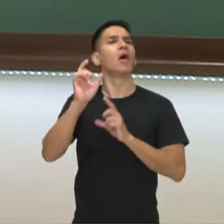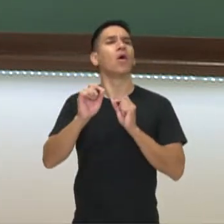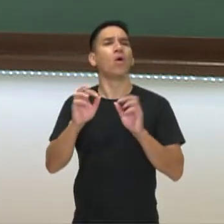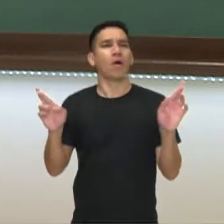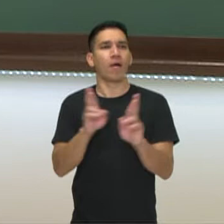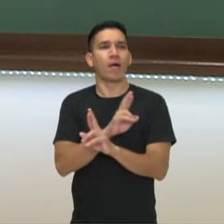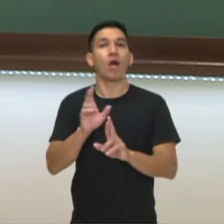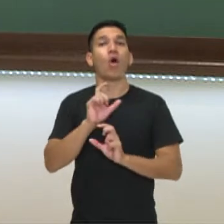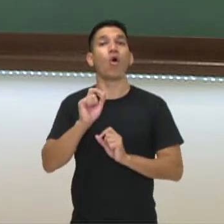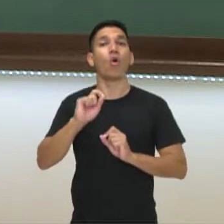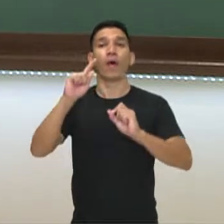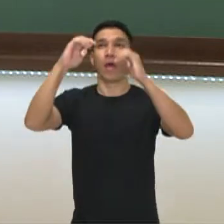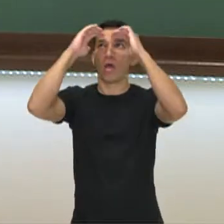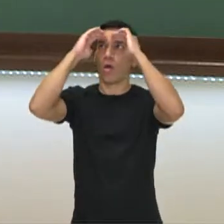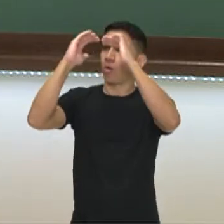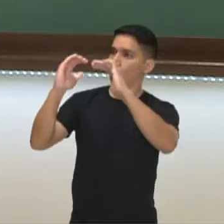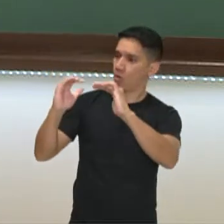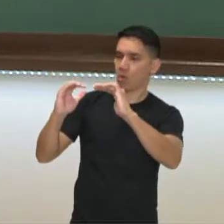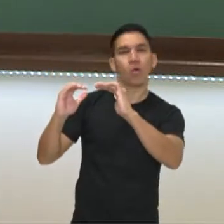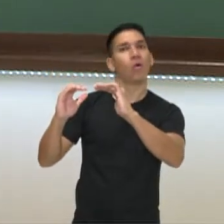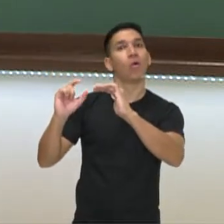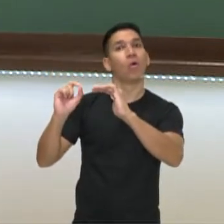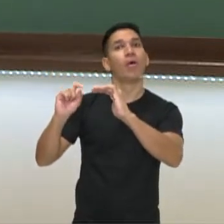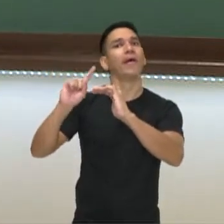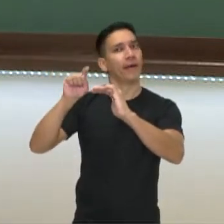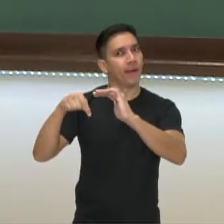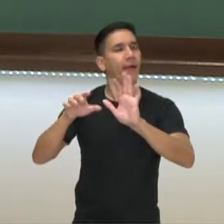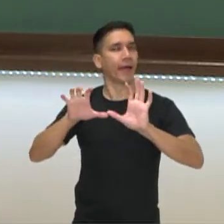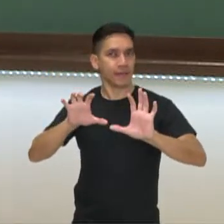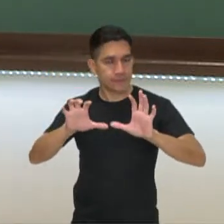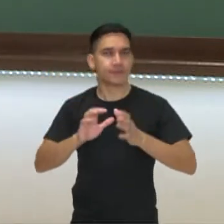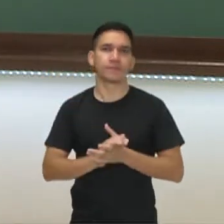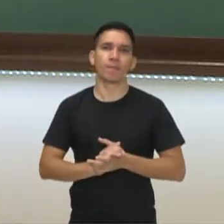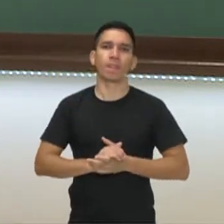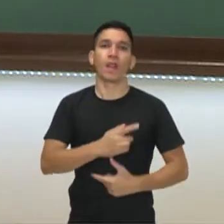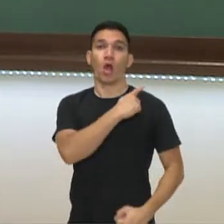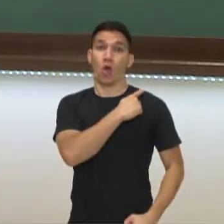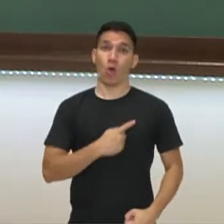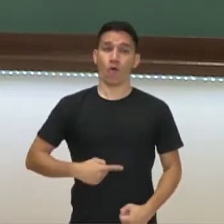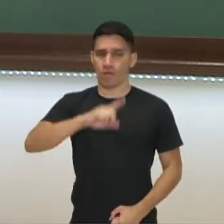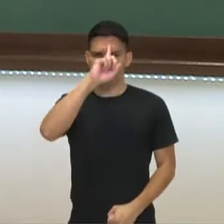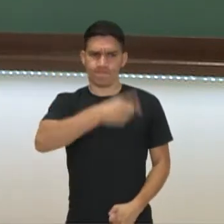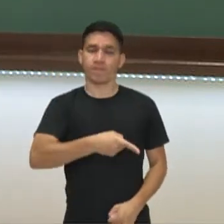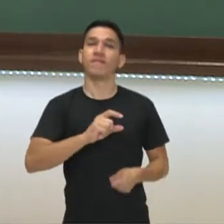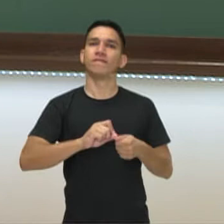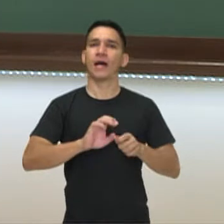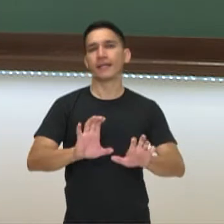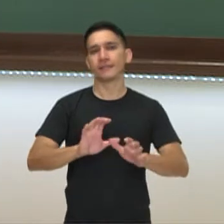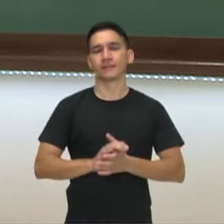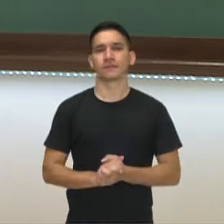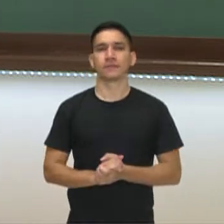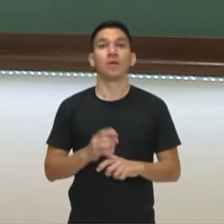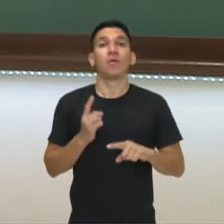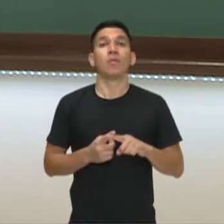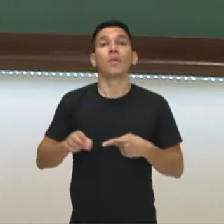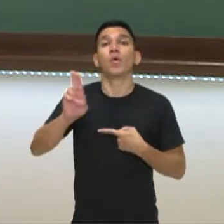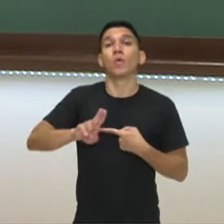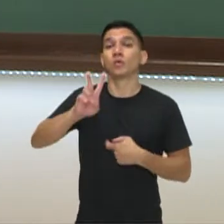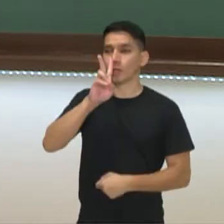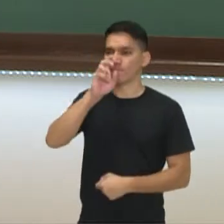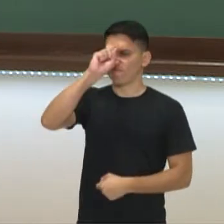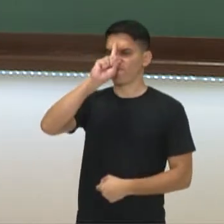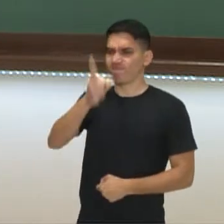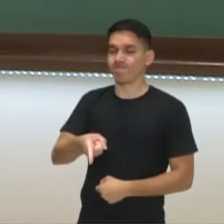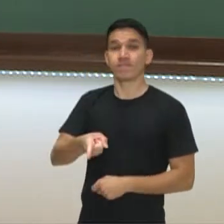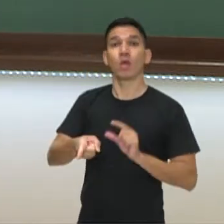com obediência. E, de fato, é isso, né, que governos autoritários fazem. Pelo meio da força, se